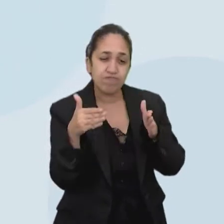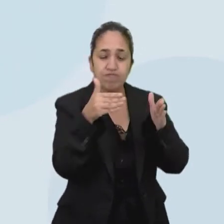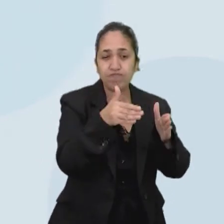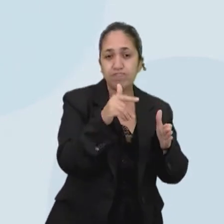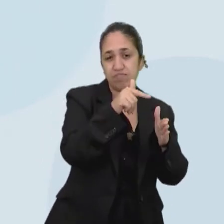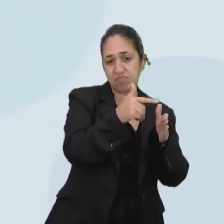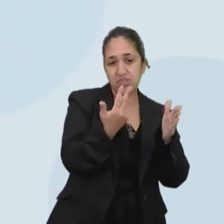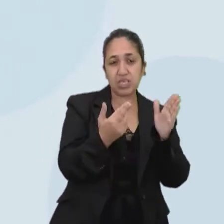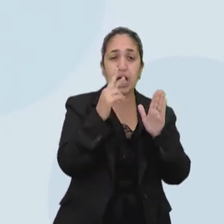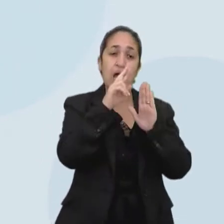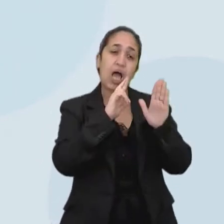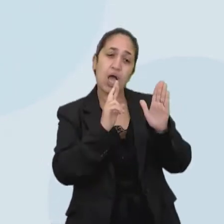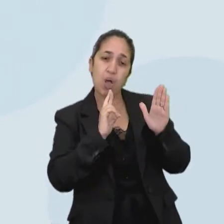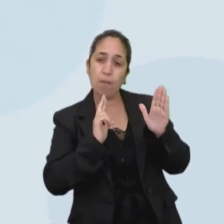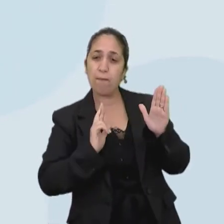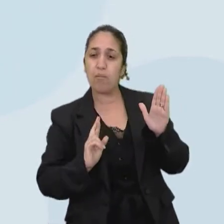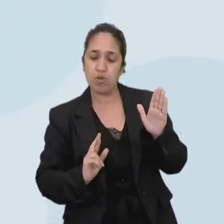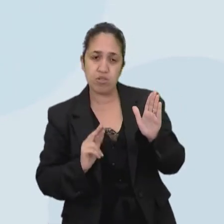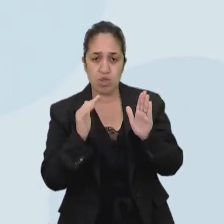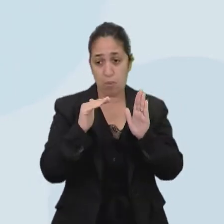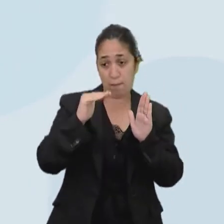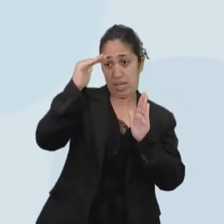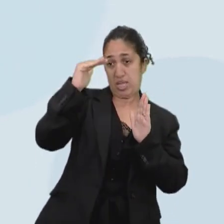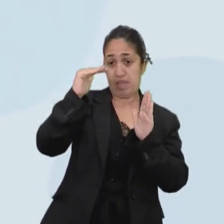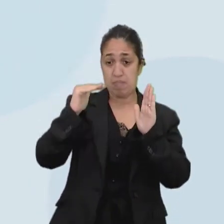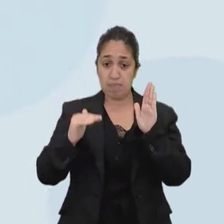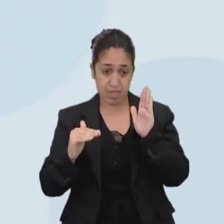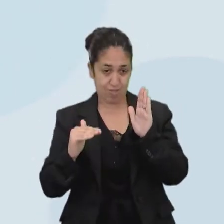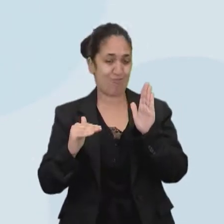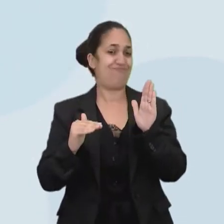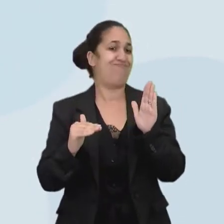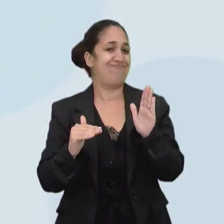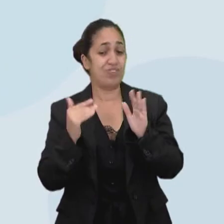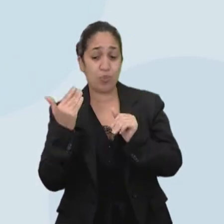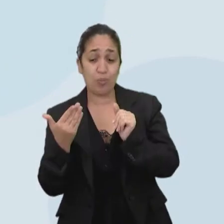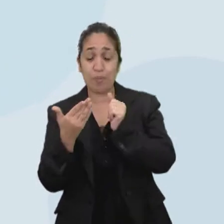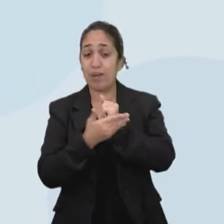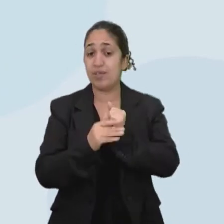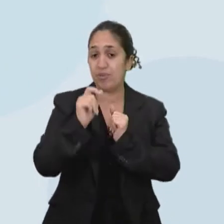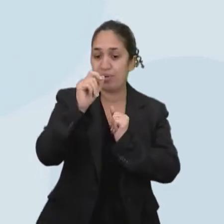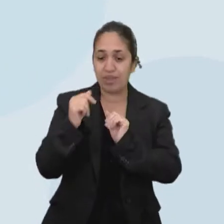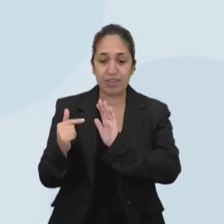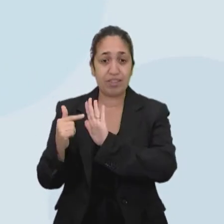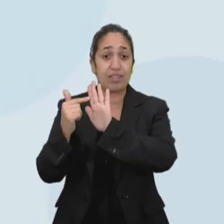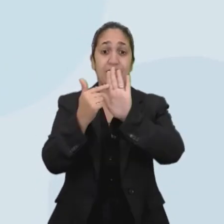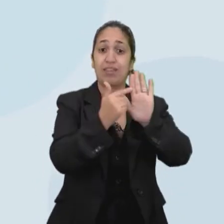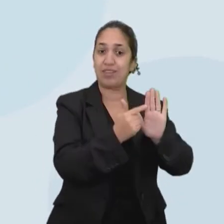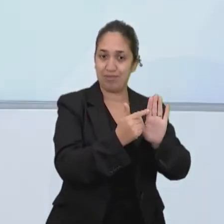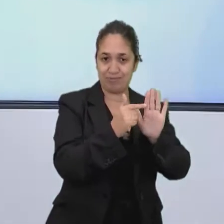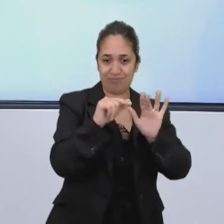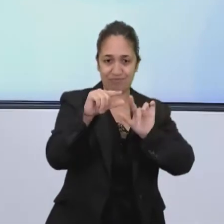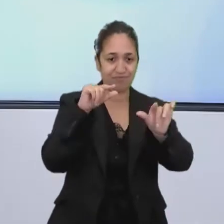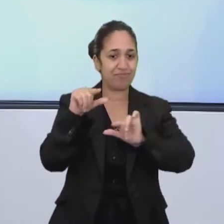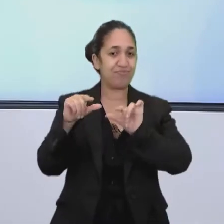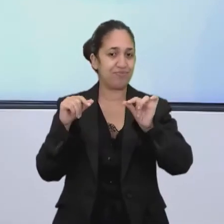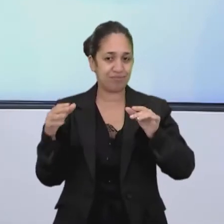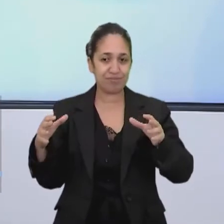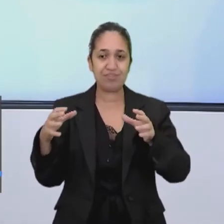tendência das respostas, para mais ou para menos, com base na amostra